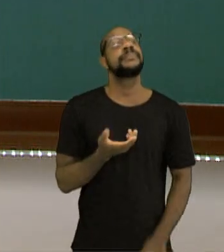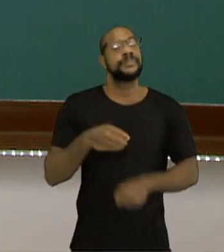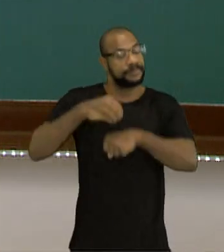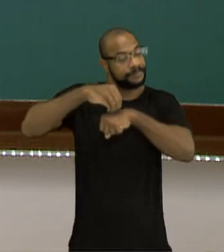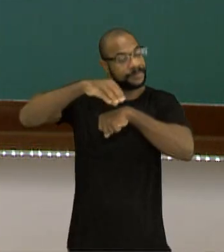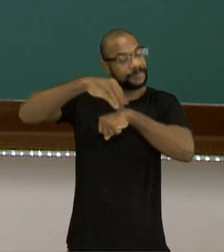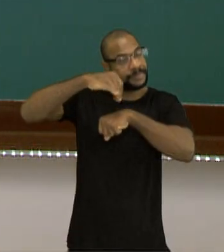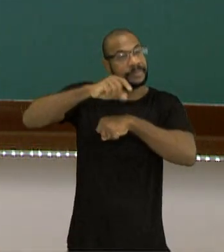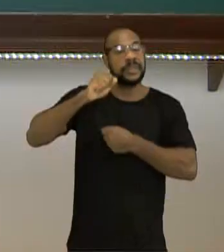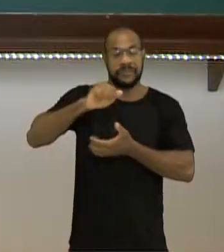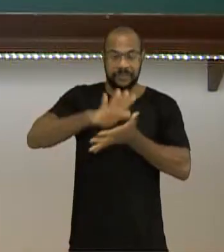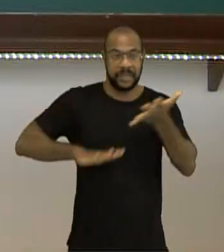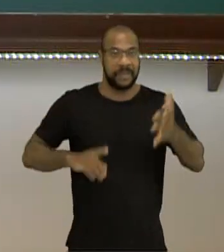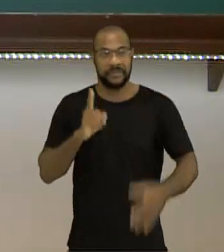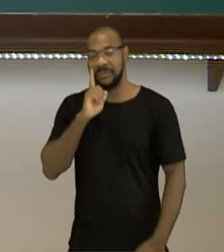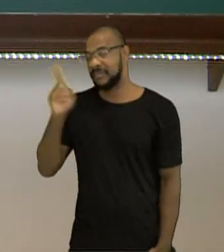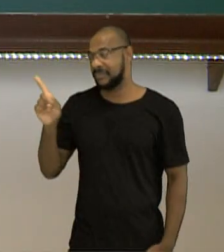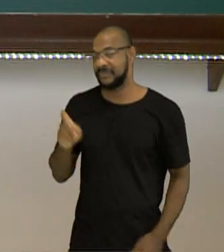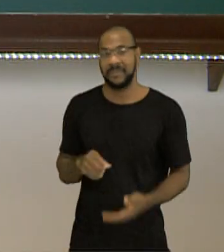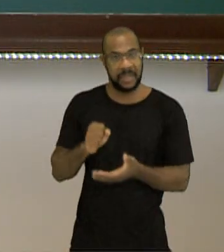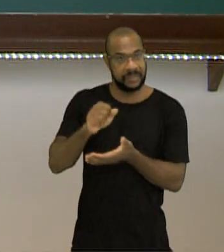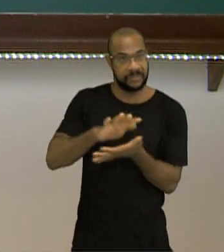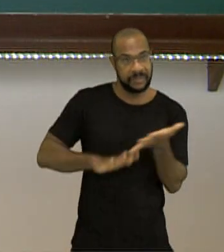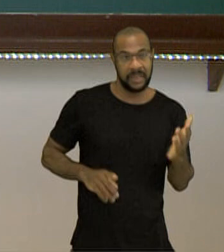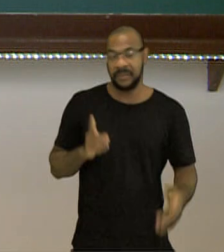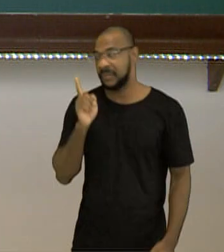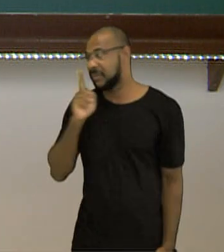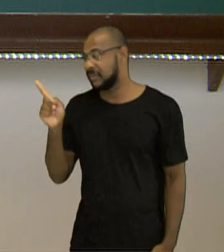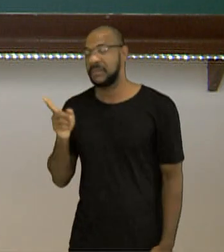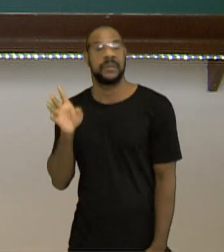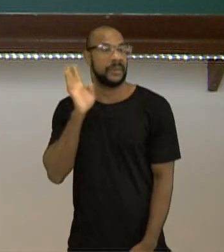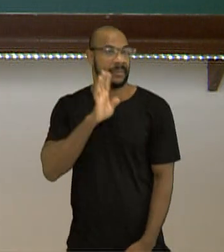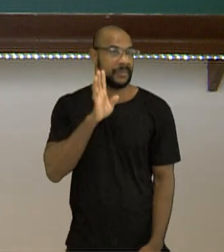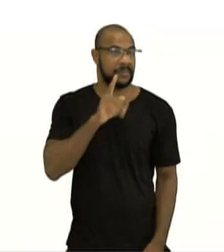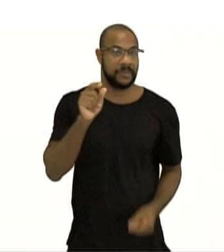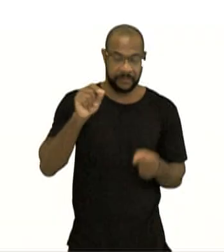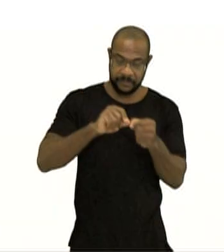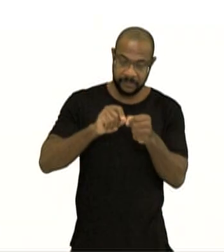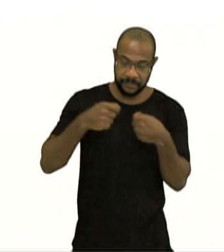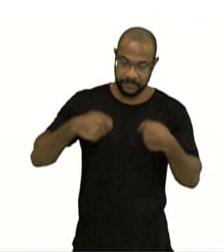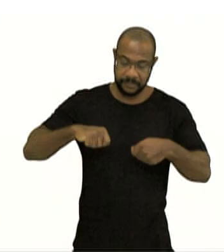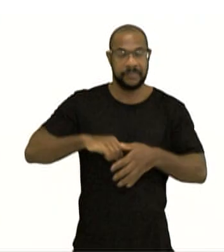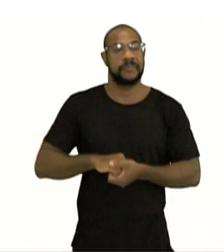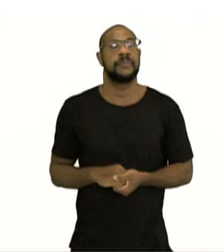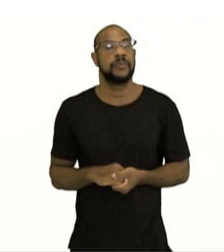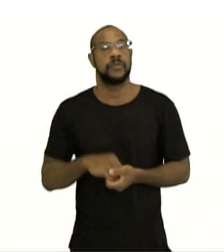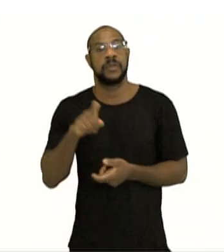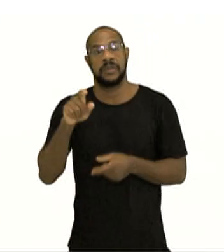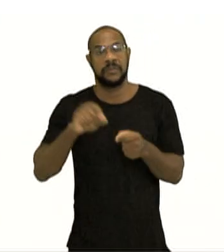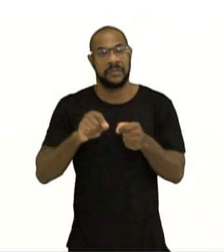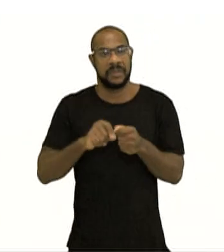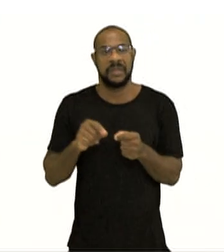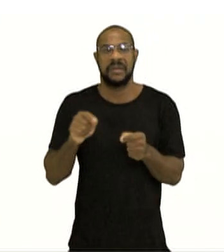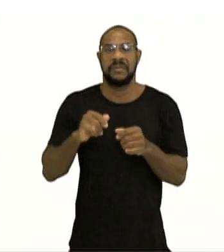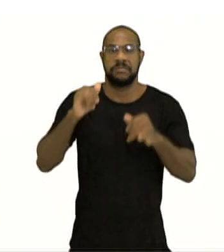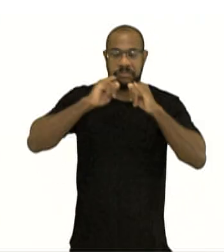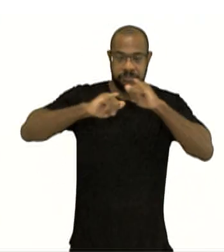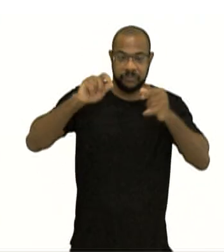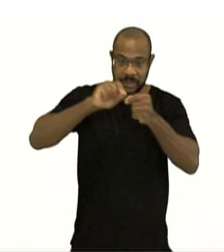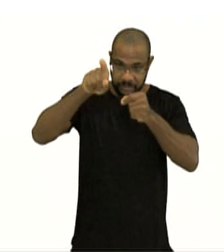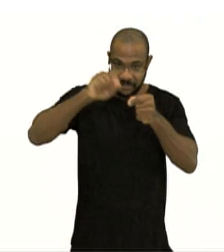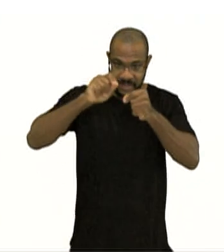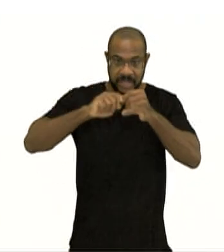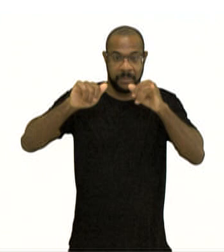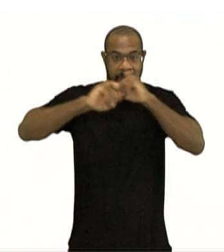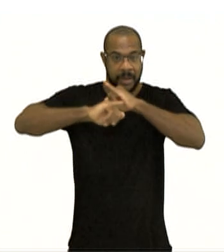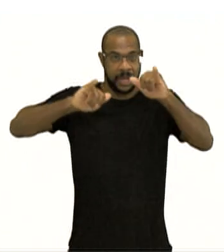ter uma sugestão de atividade bem bacana para você fazer, em que você vai elaborar uma notícia,